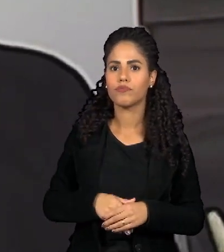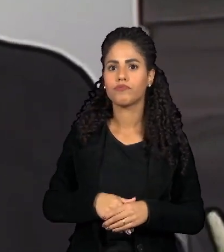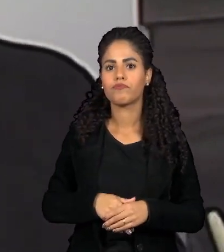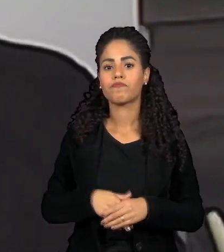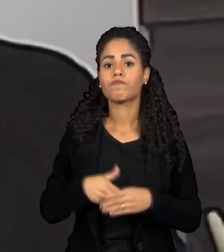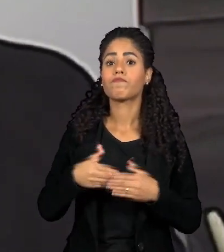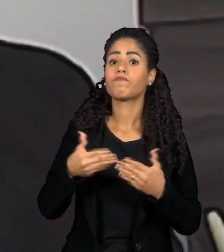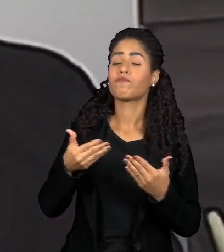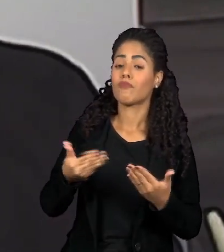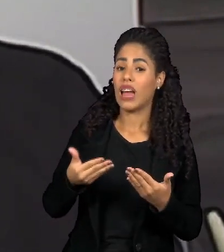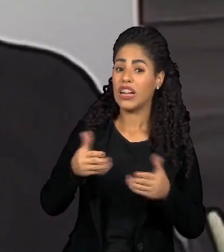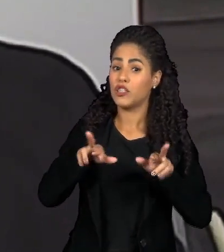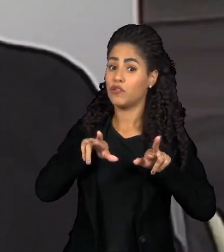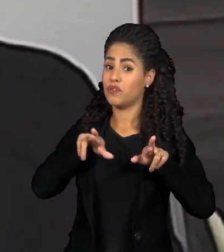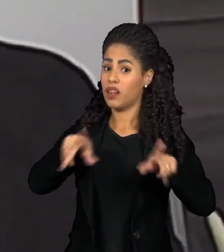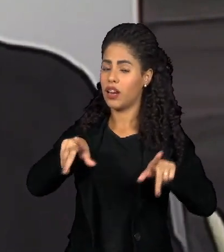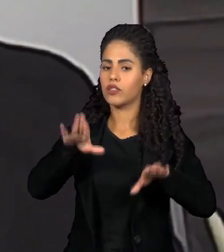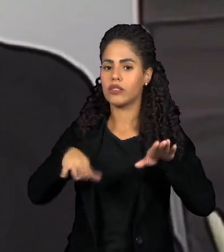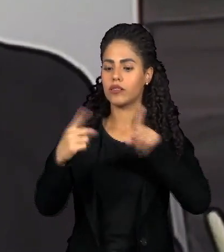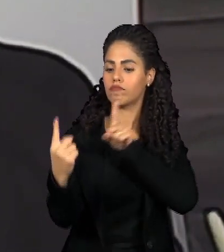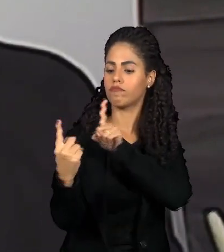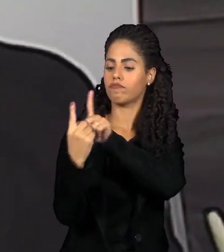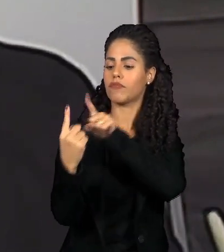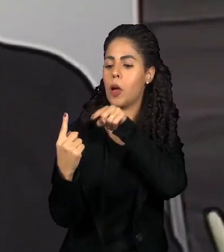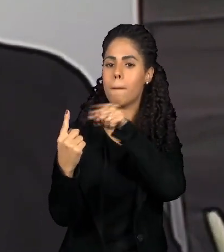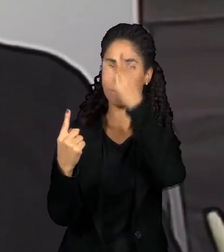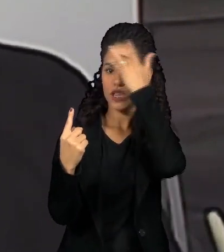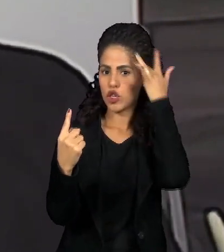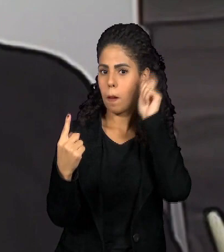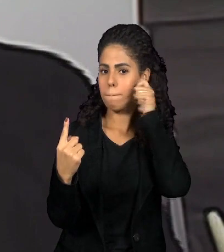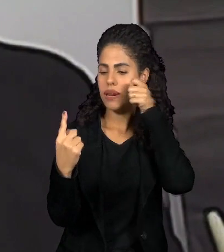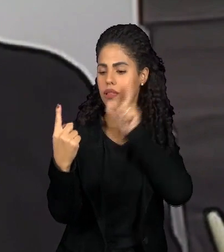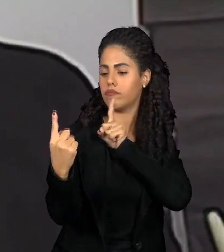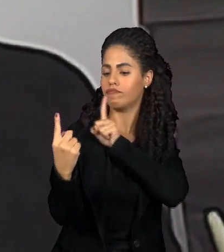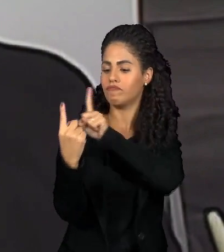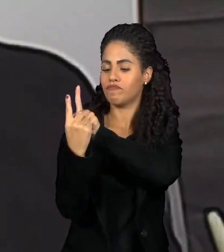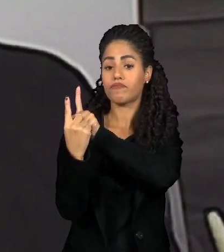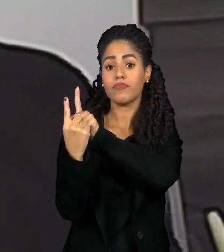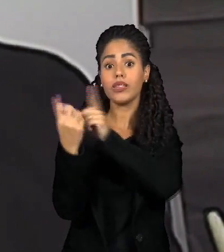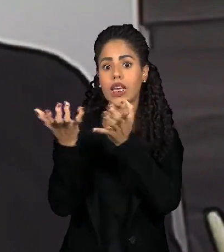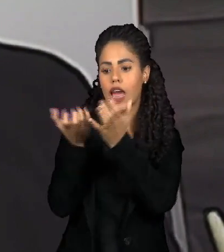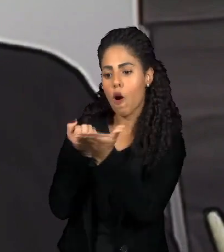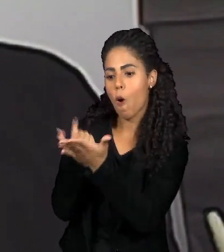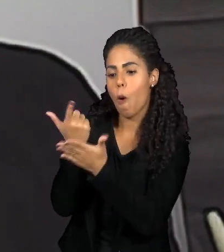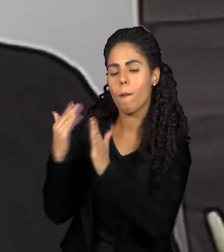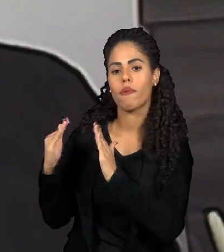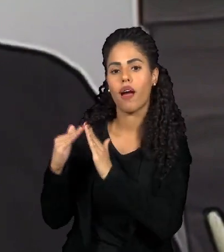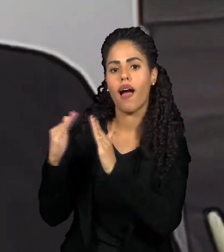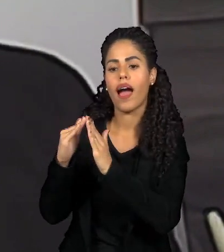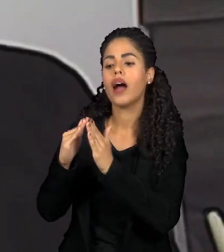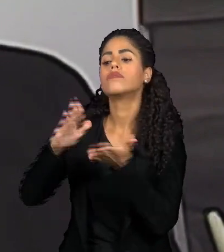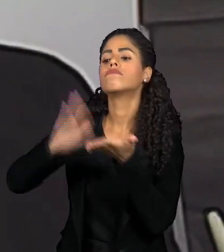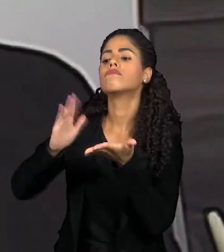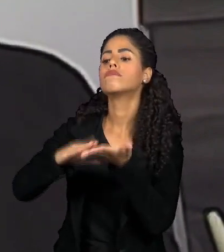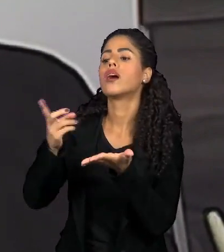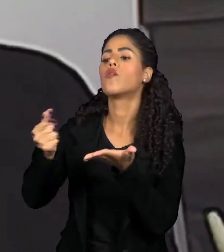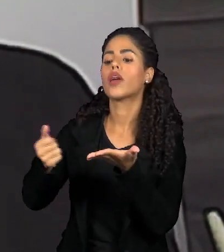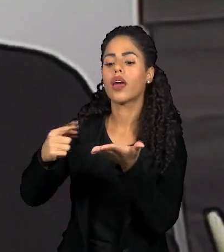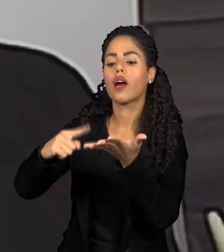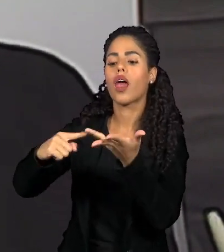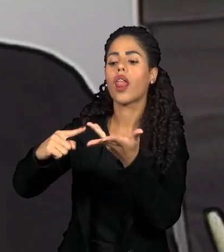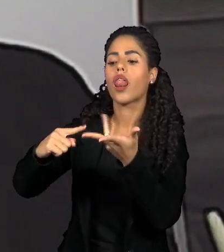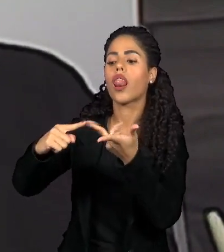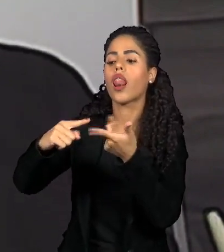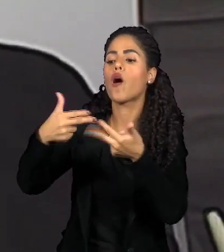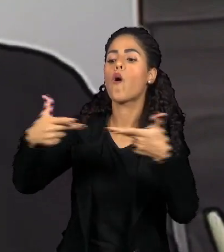diferenciado. Quando é um negro que vem comprar, nós notamos isso, se exige dele muito mais coisas, muito mais provas de que